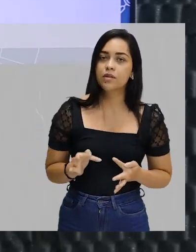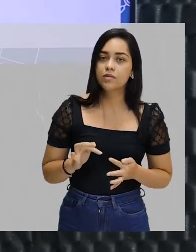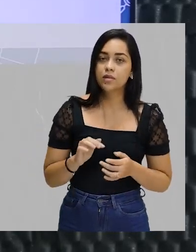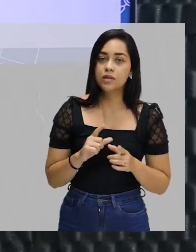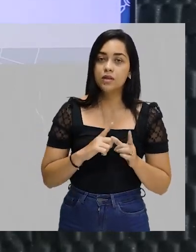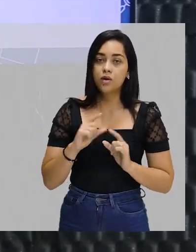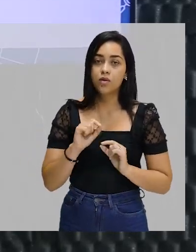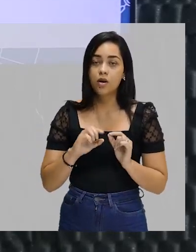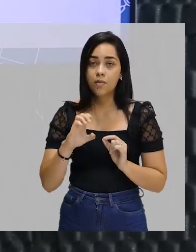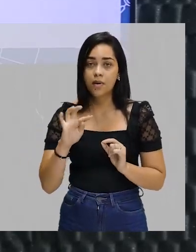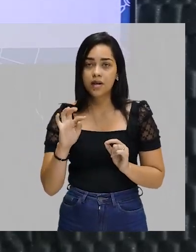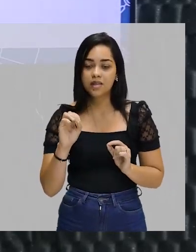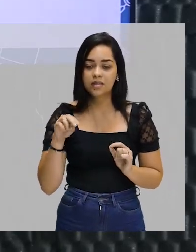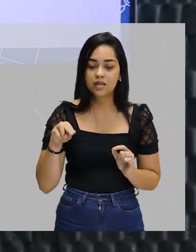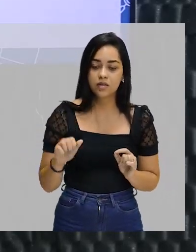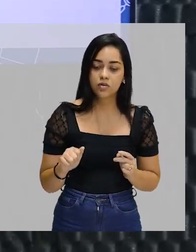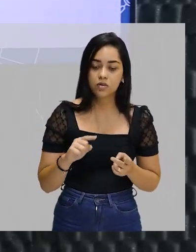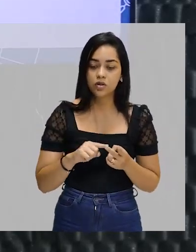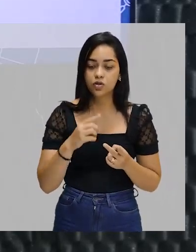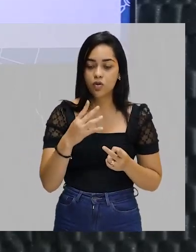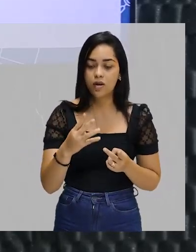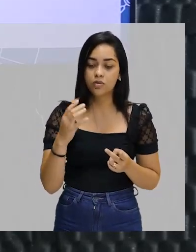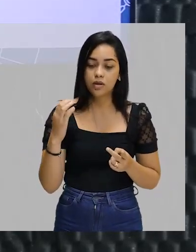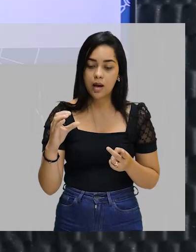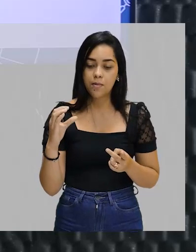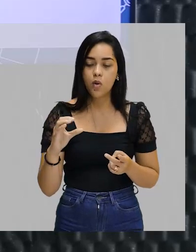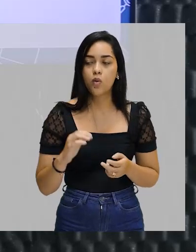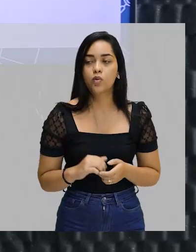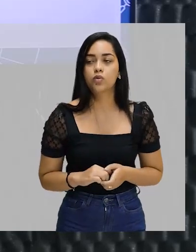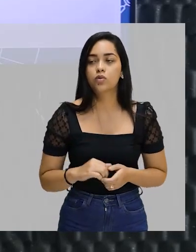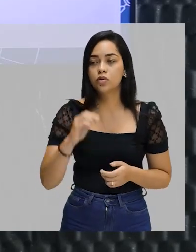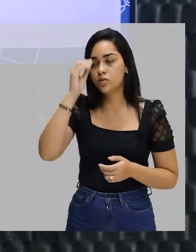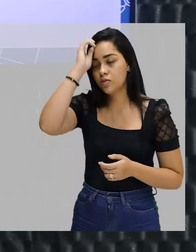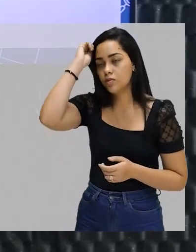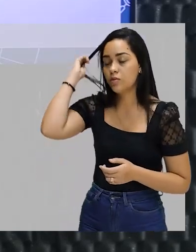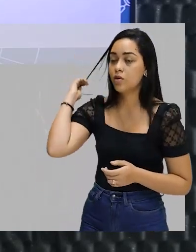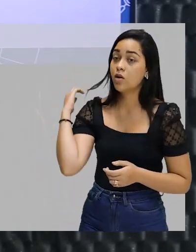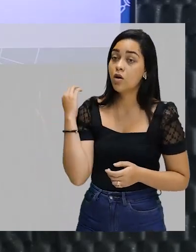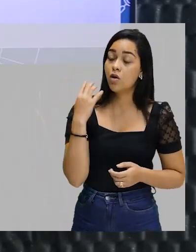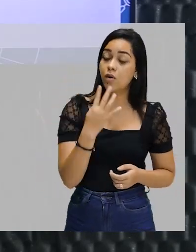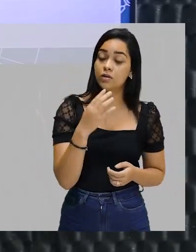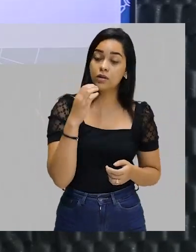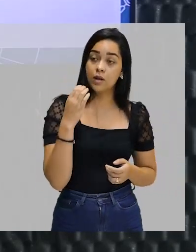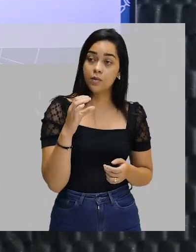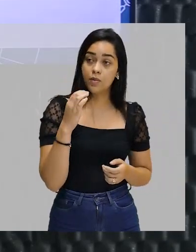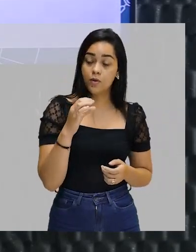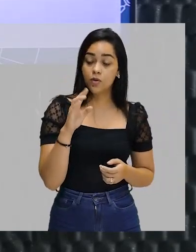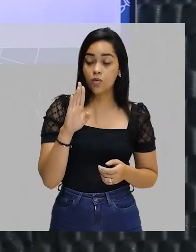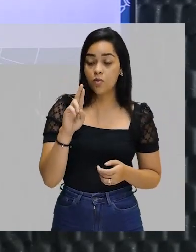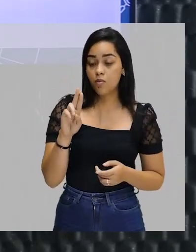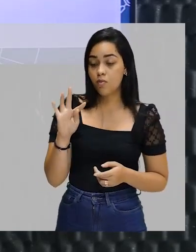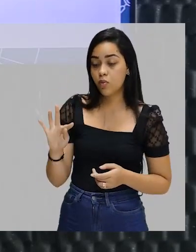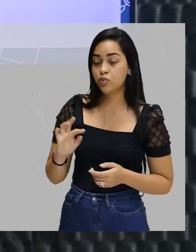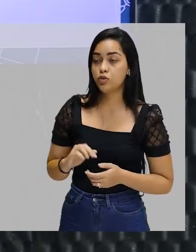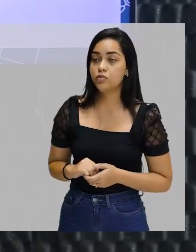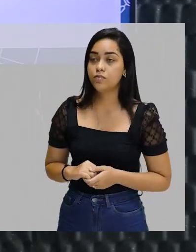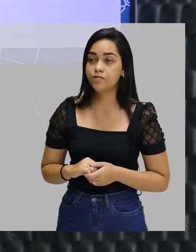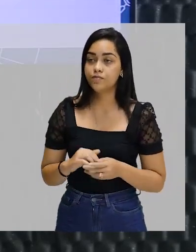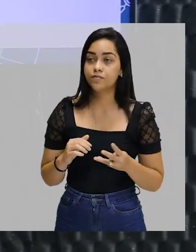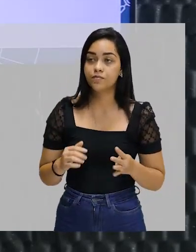Uma cetona de 4 carbonos, né? 4 carbonos, but.